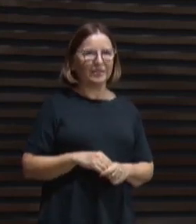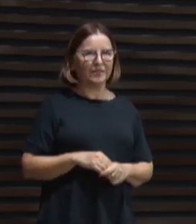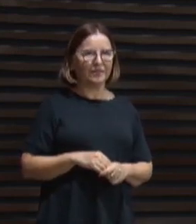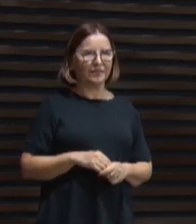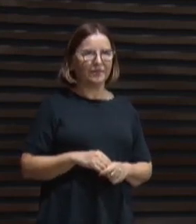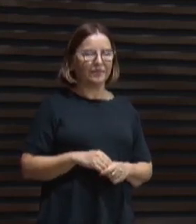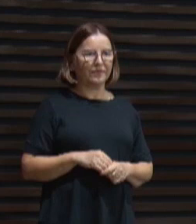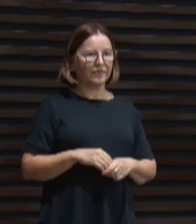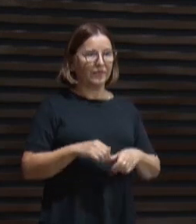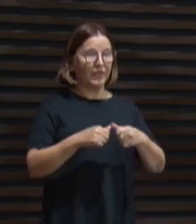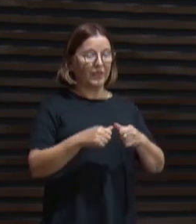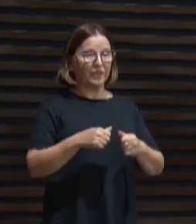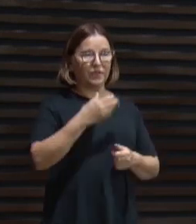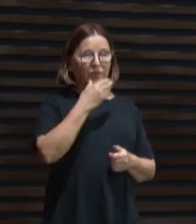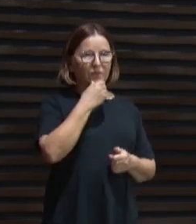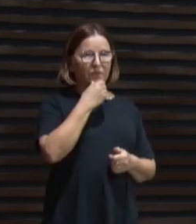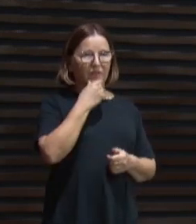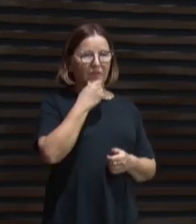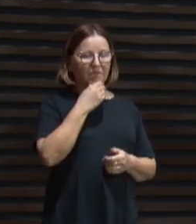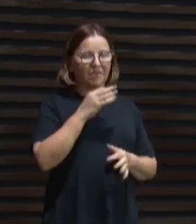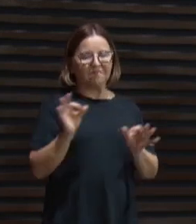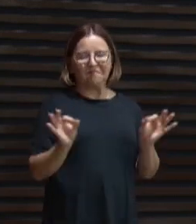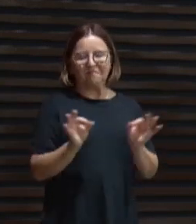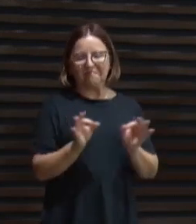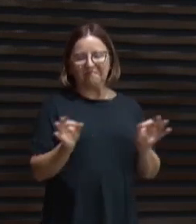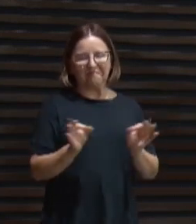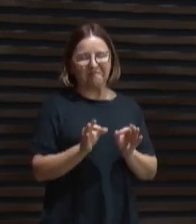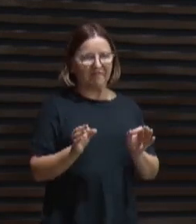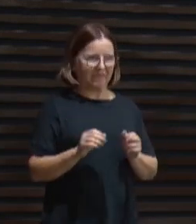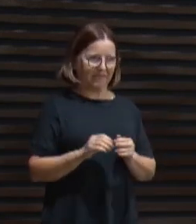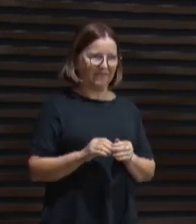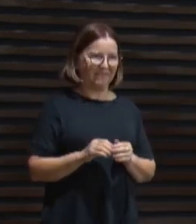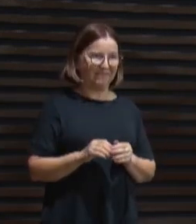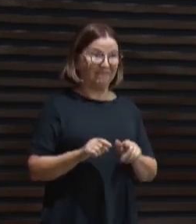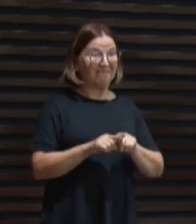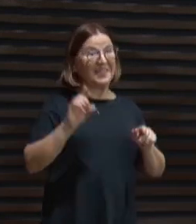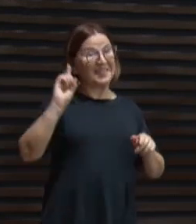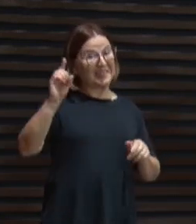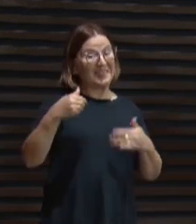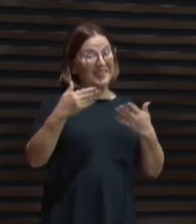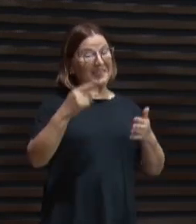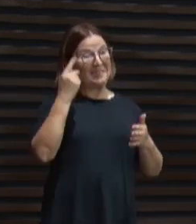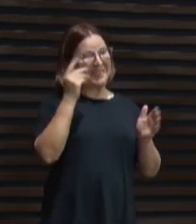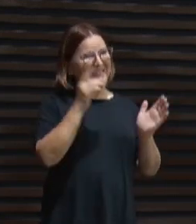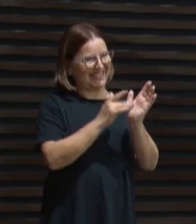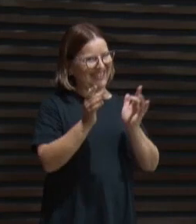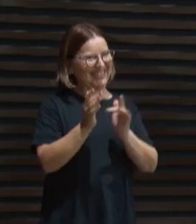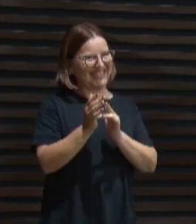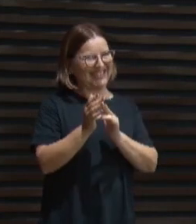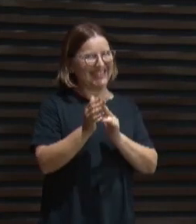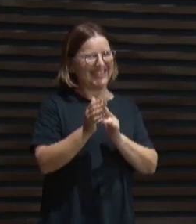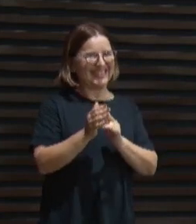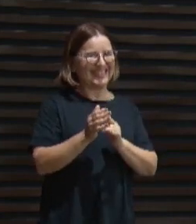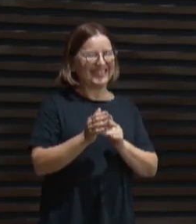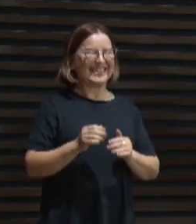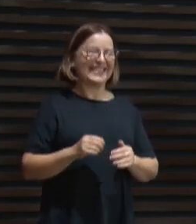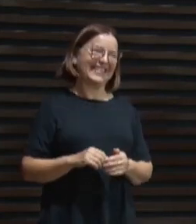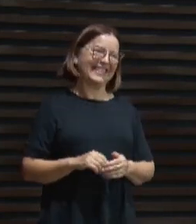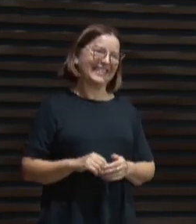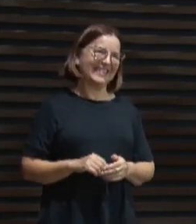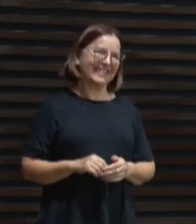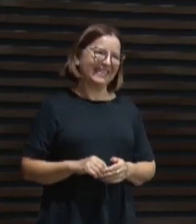Esse era um homem desqualificado, que Deus deu a Jesus. E